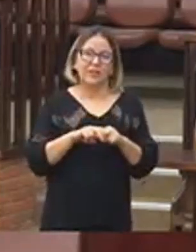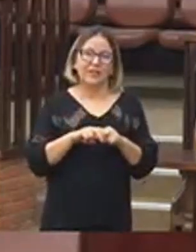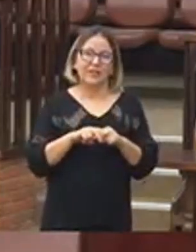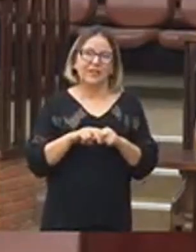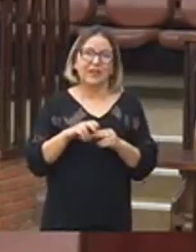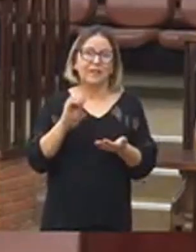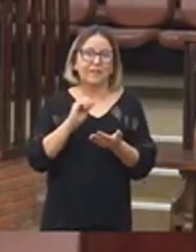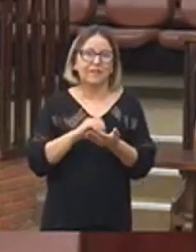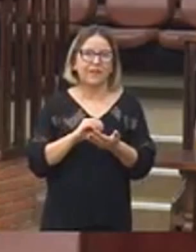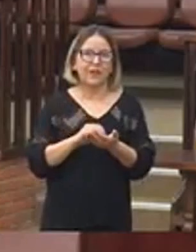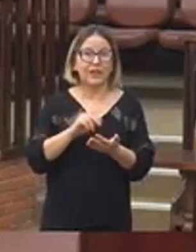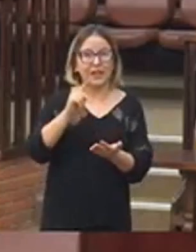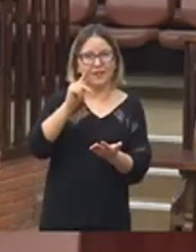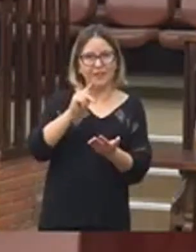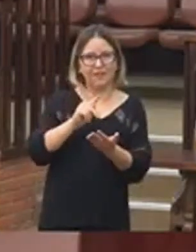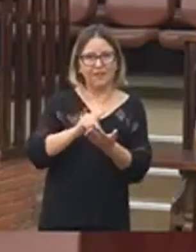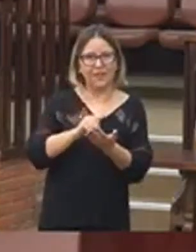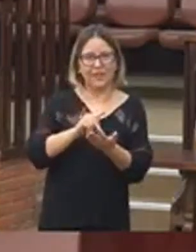fé.